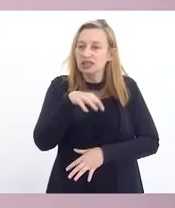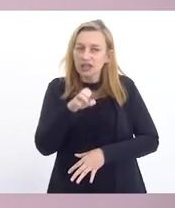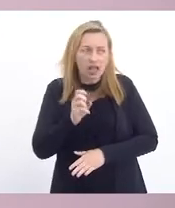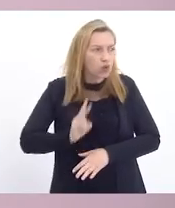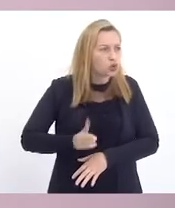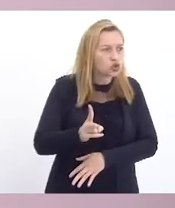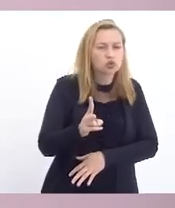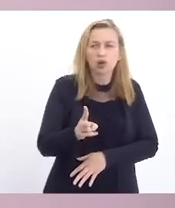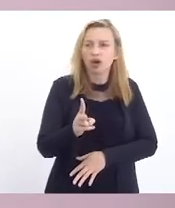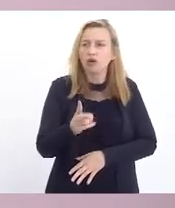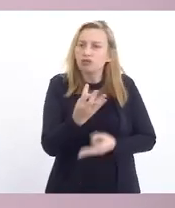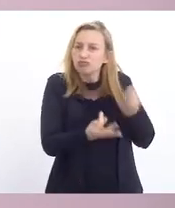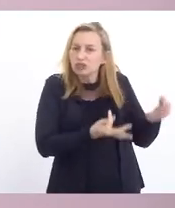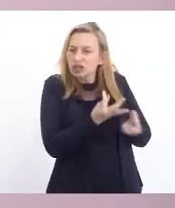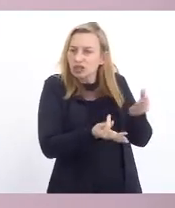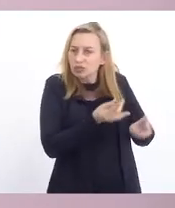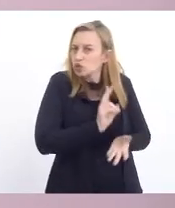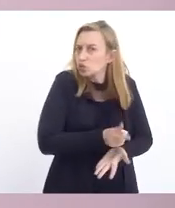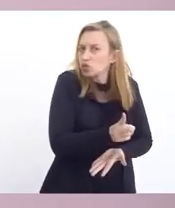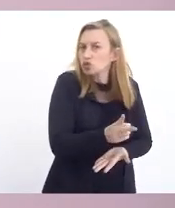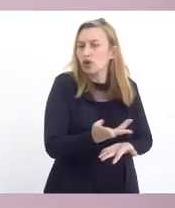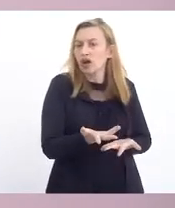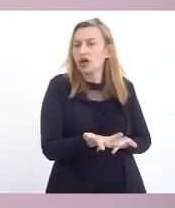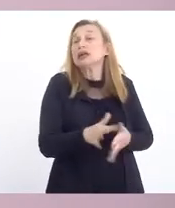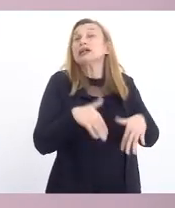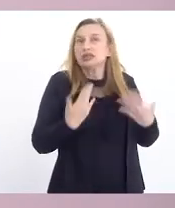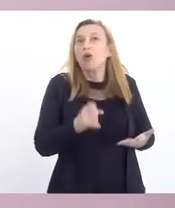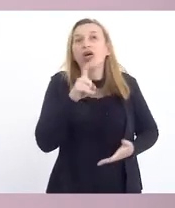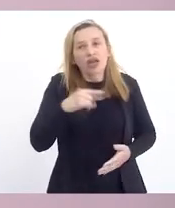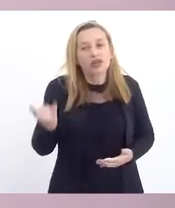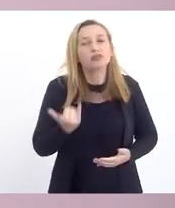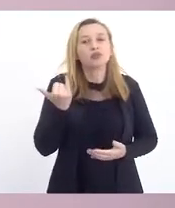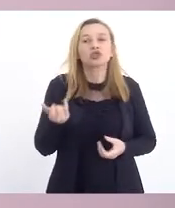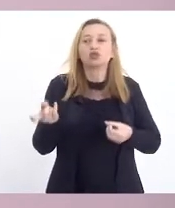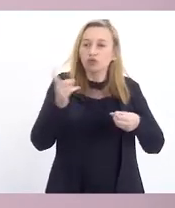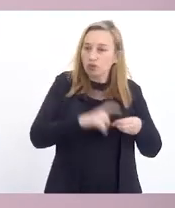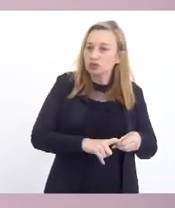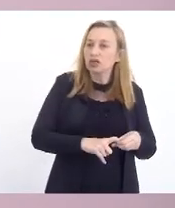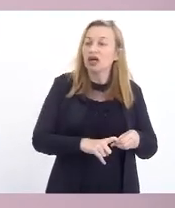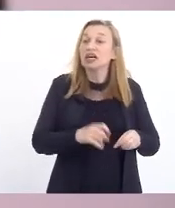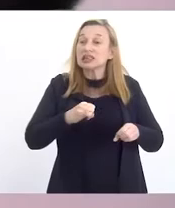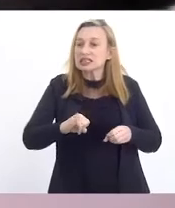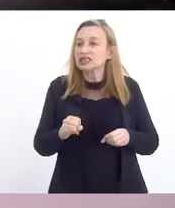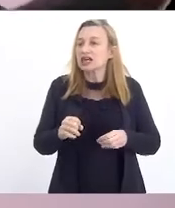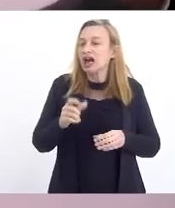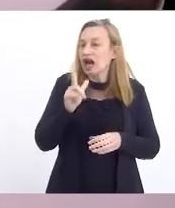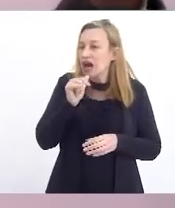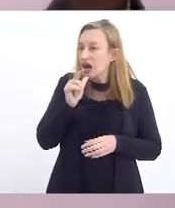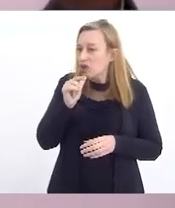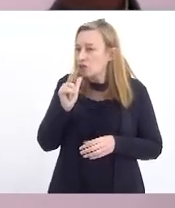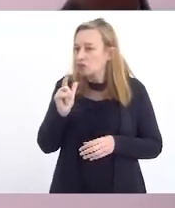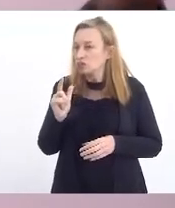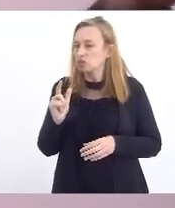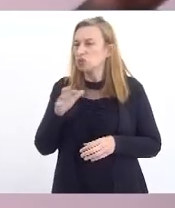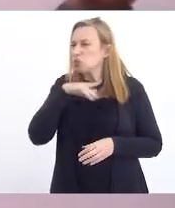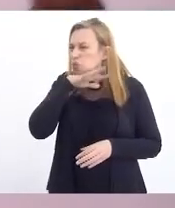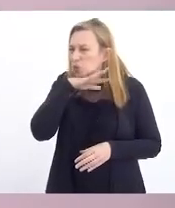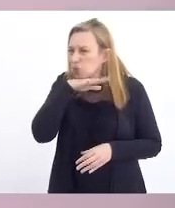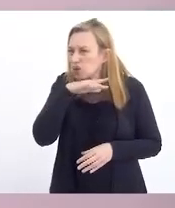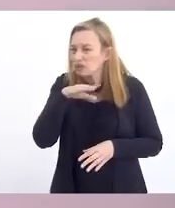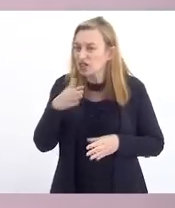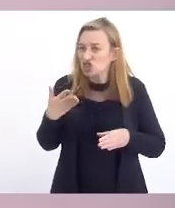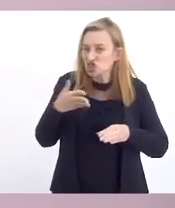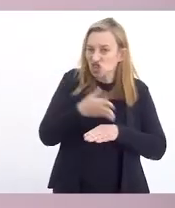A captação e o tratamento vão continuar. Então, é importante voltar, porque se a água vier com uma qualidade ruim lá, vai chegar na nossa